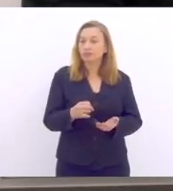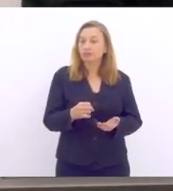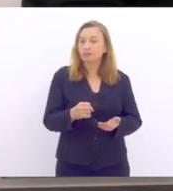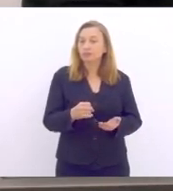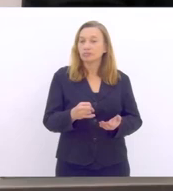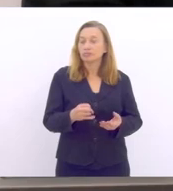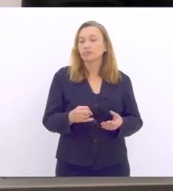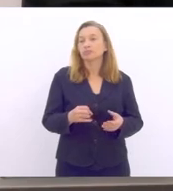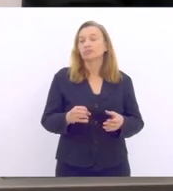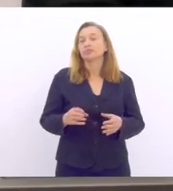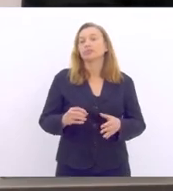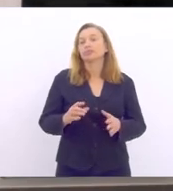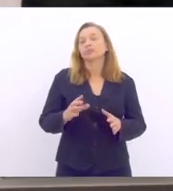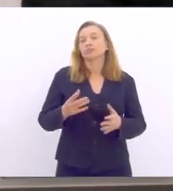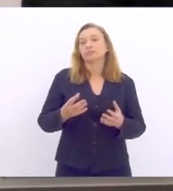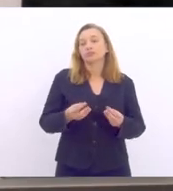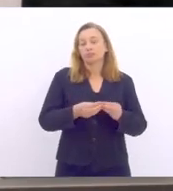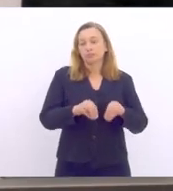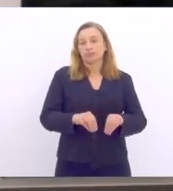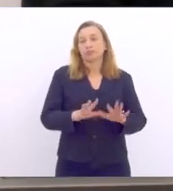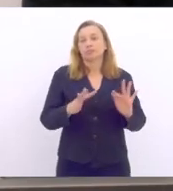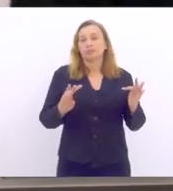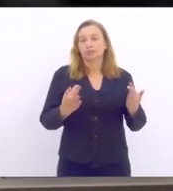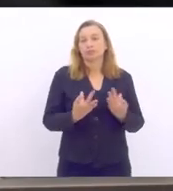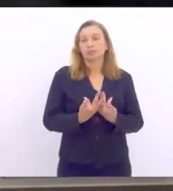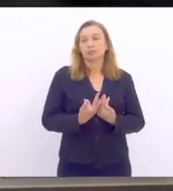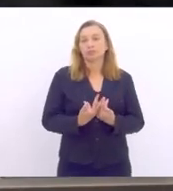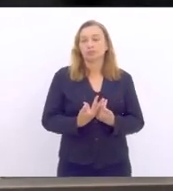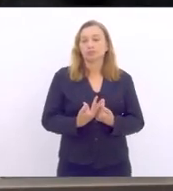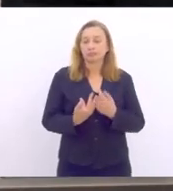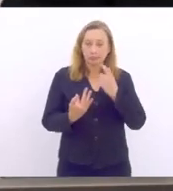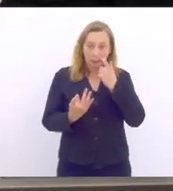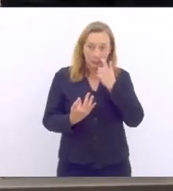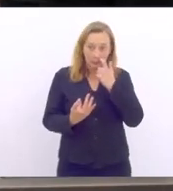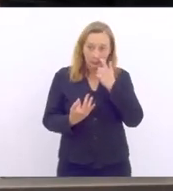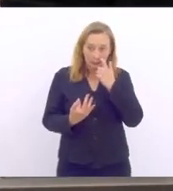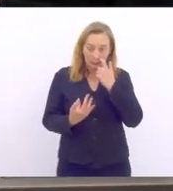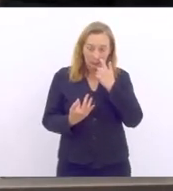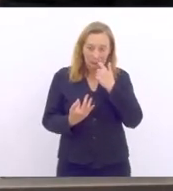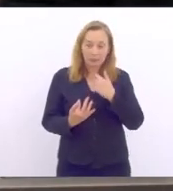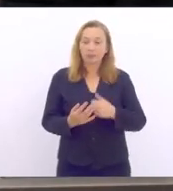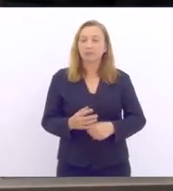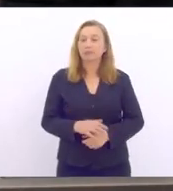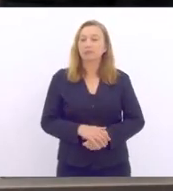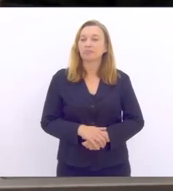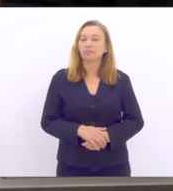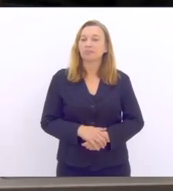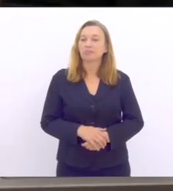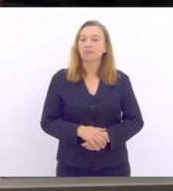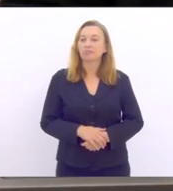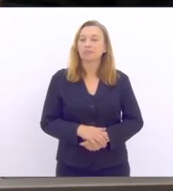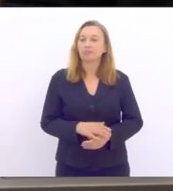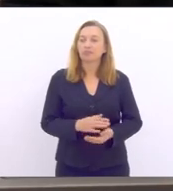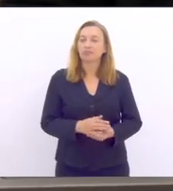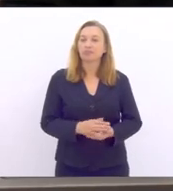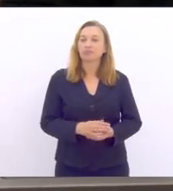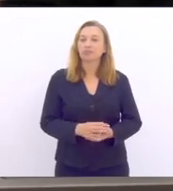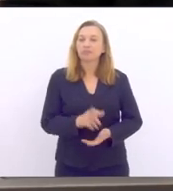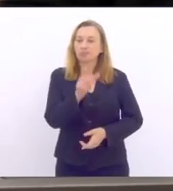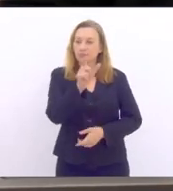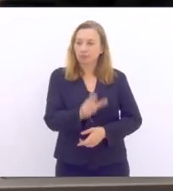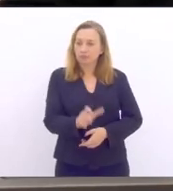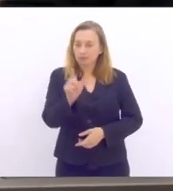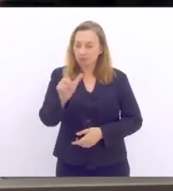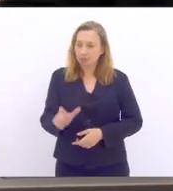executada. Trata-se do reconhecido princípio da intranscendência da pena. É o princípio da pessoalidade,